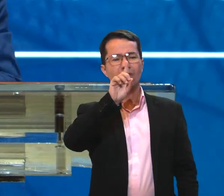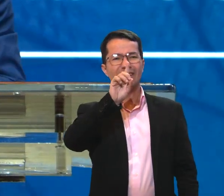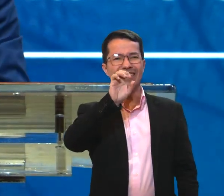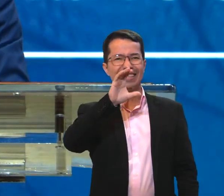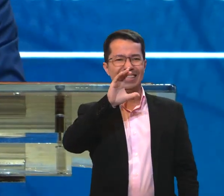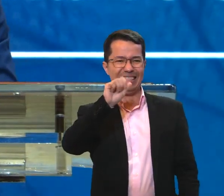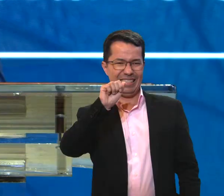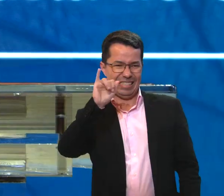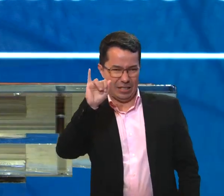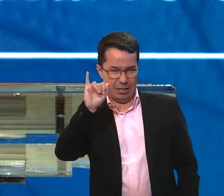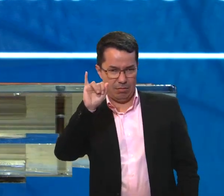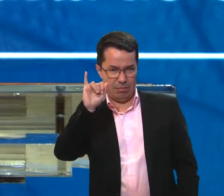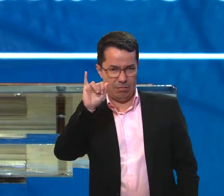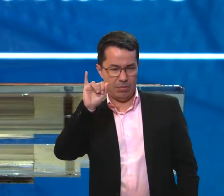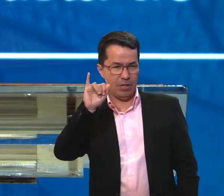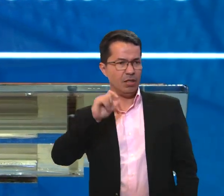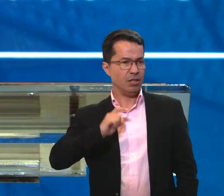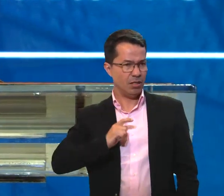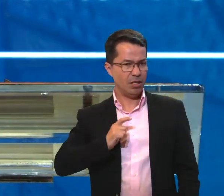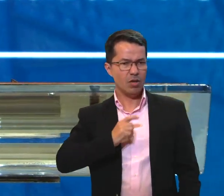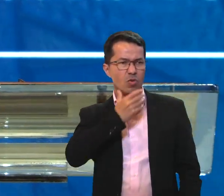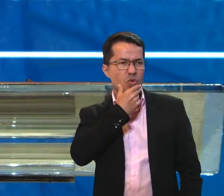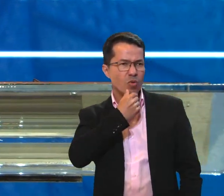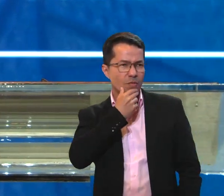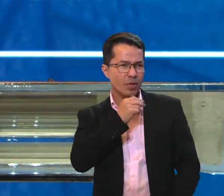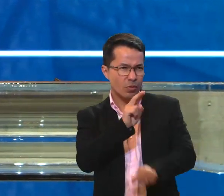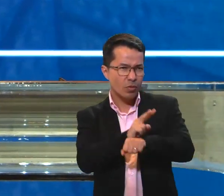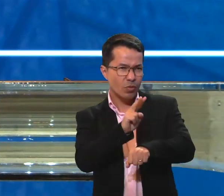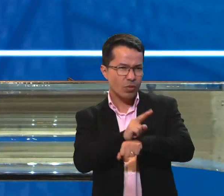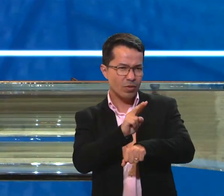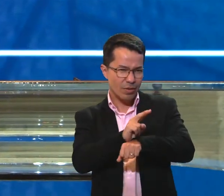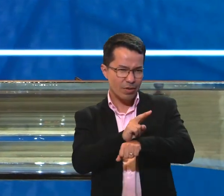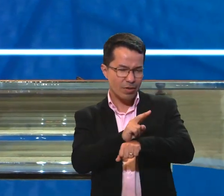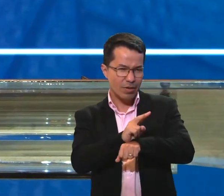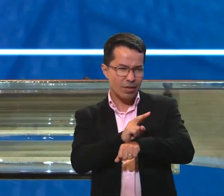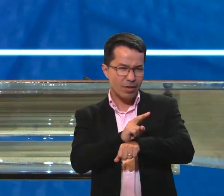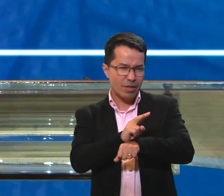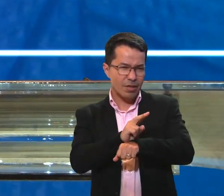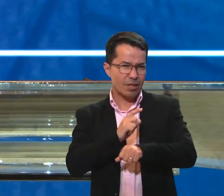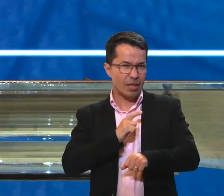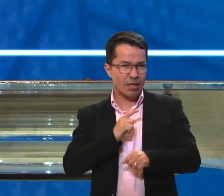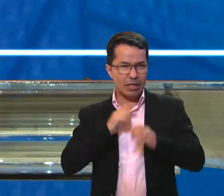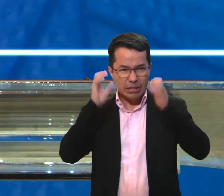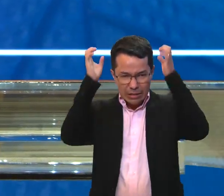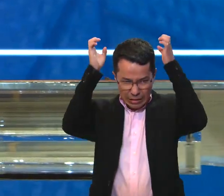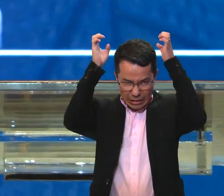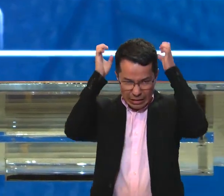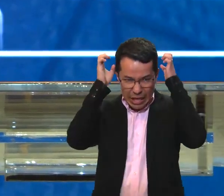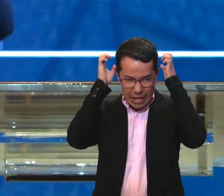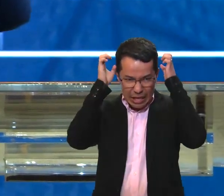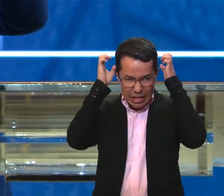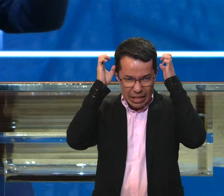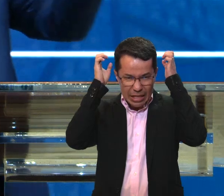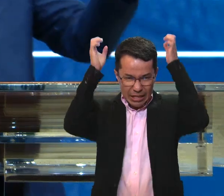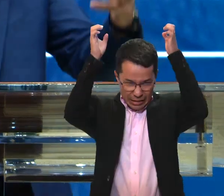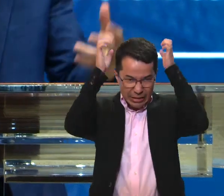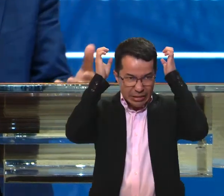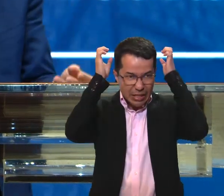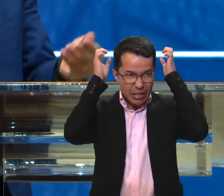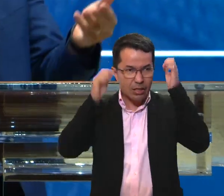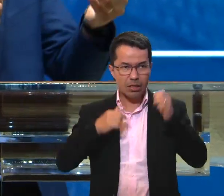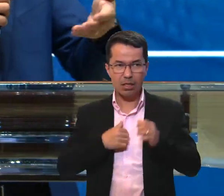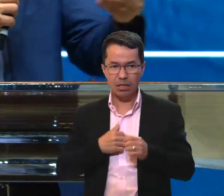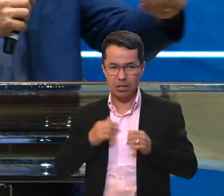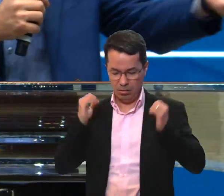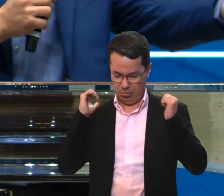judeus. E aí, então, ele vai falar com Esther, e ele se veste de saco, põe cinza na